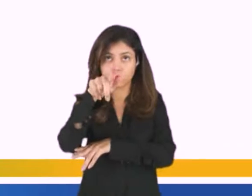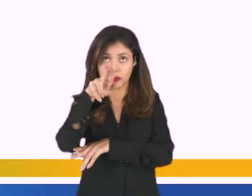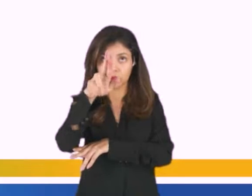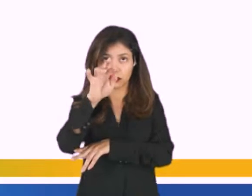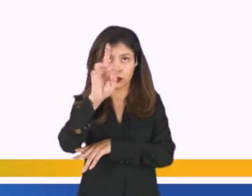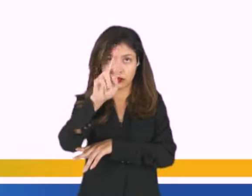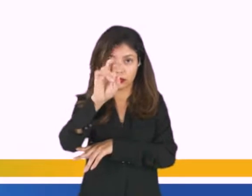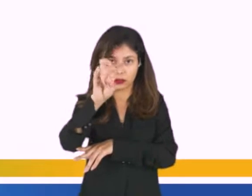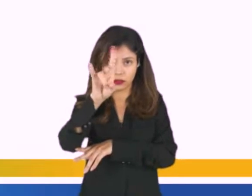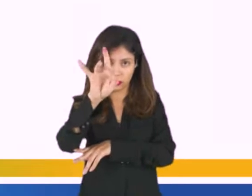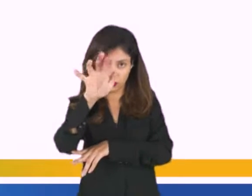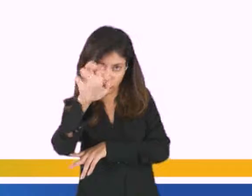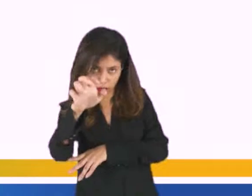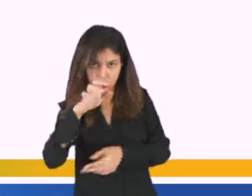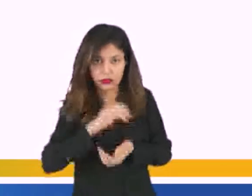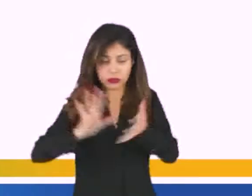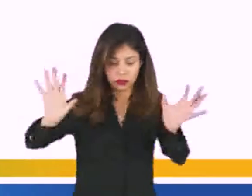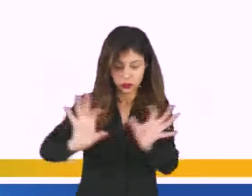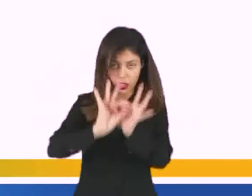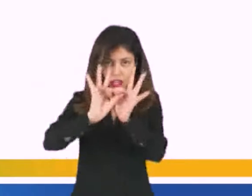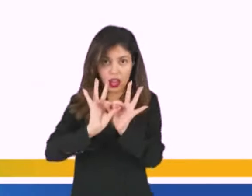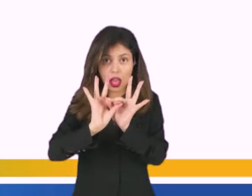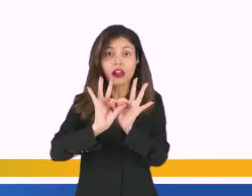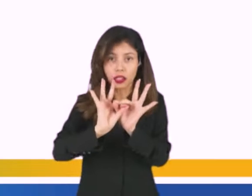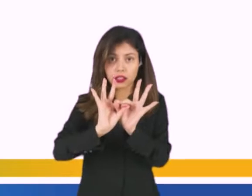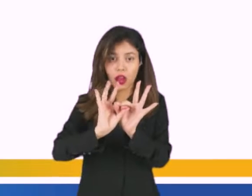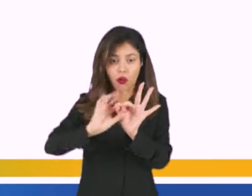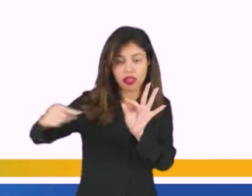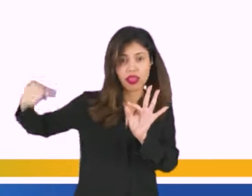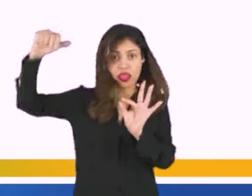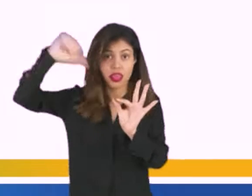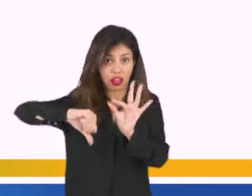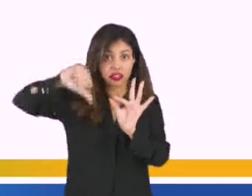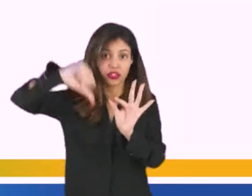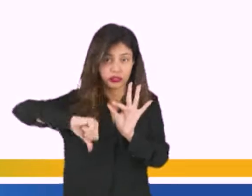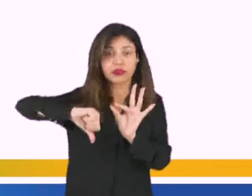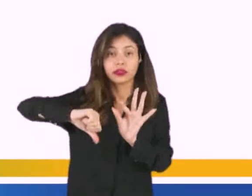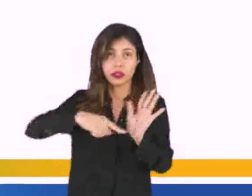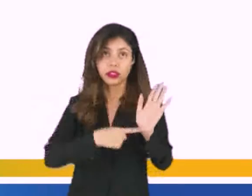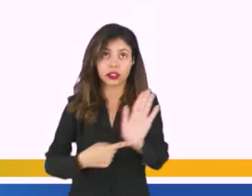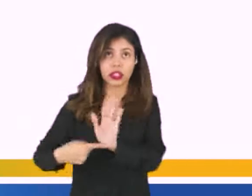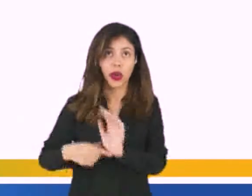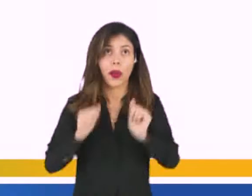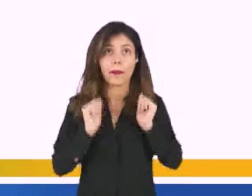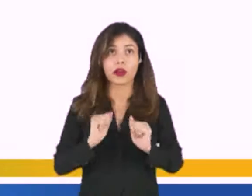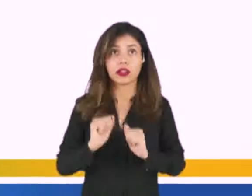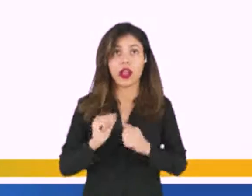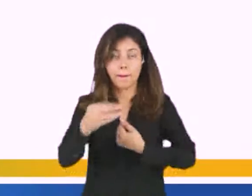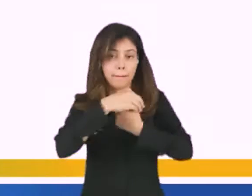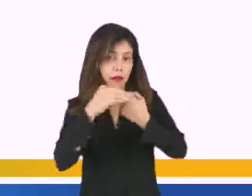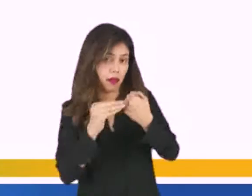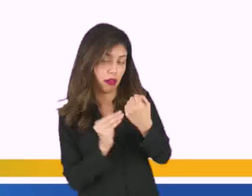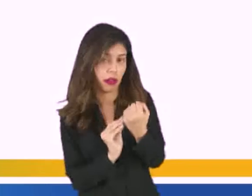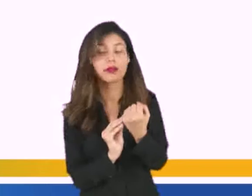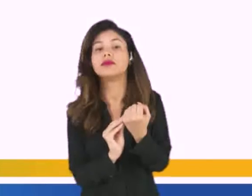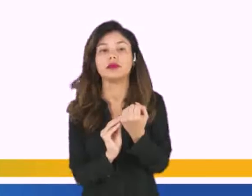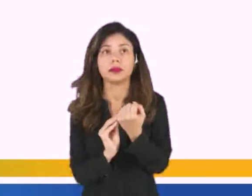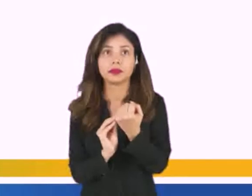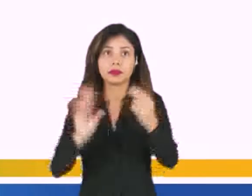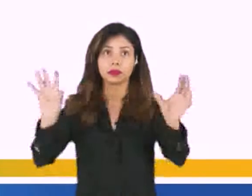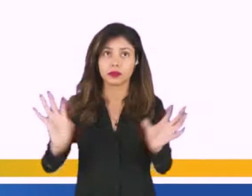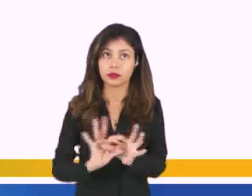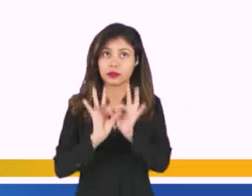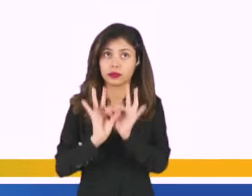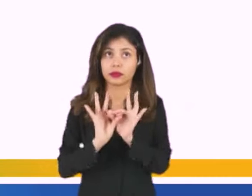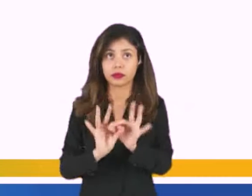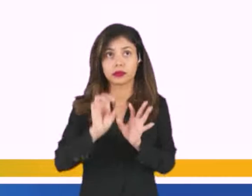eletronegatividade. E dentro dessa polaridade, a substância pode ser a molécula, pode ser